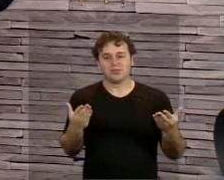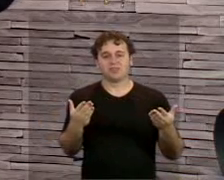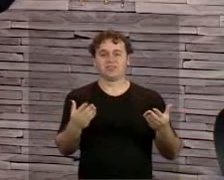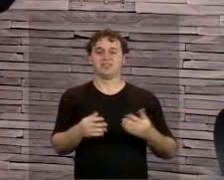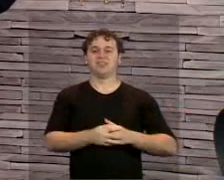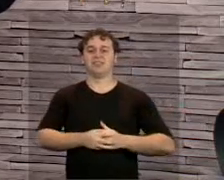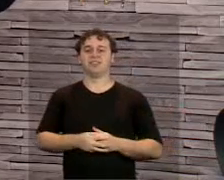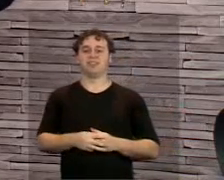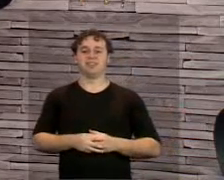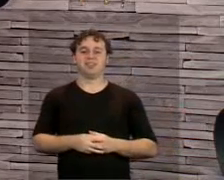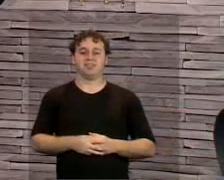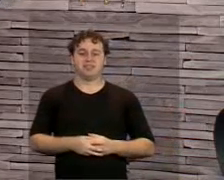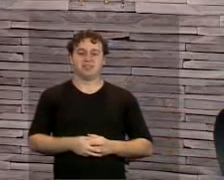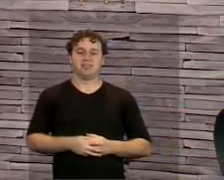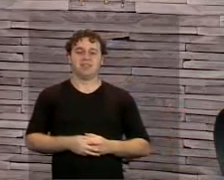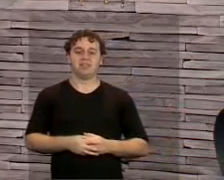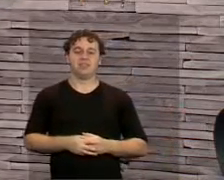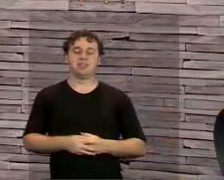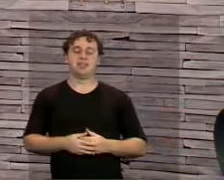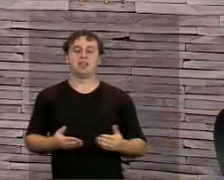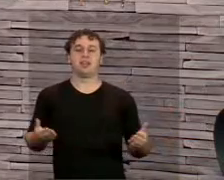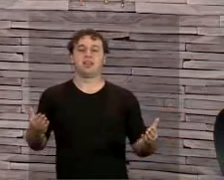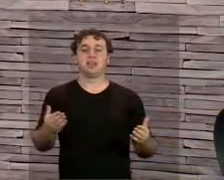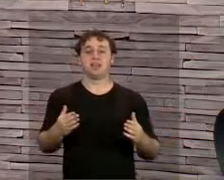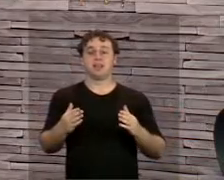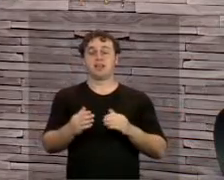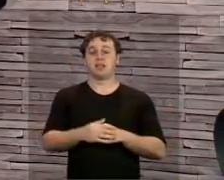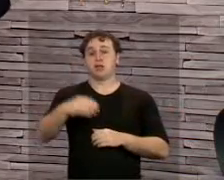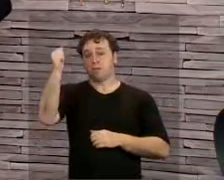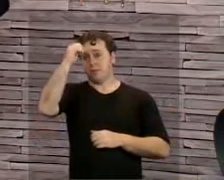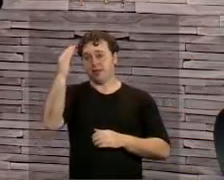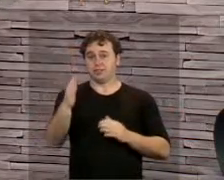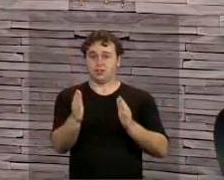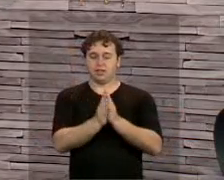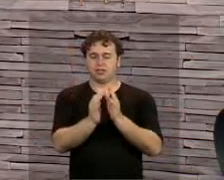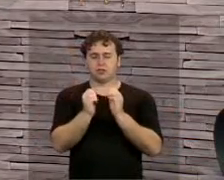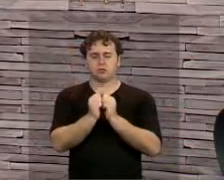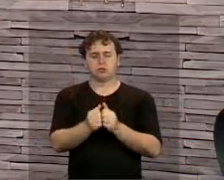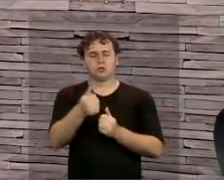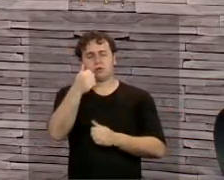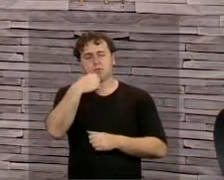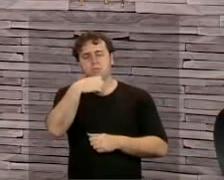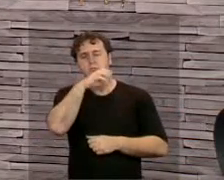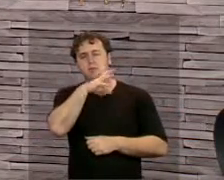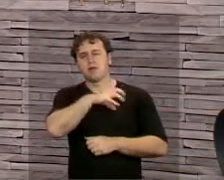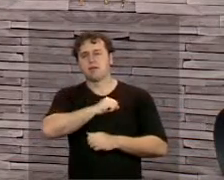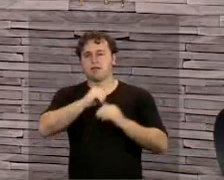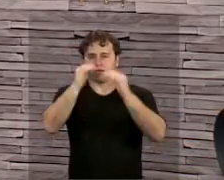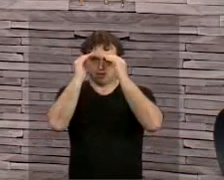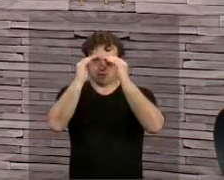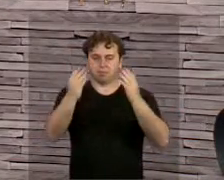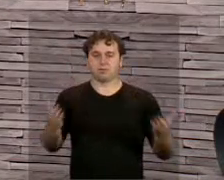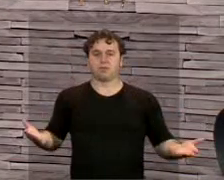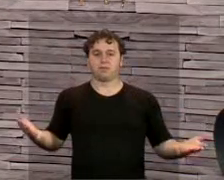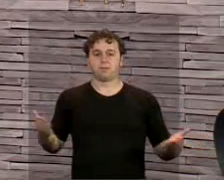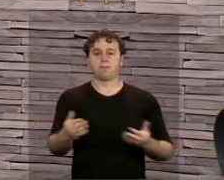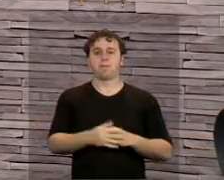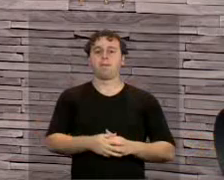povo amazonense. E agora o Brasil te saúda, ó Mãe, mostrando o amor que tem por ti, ó Virgem de